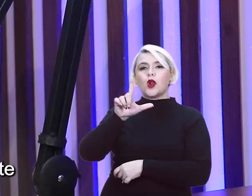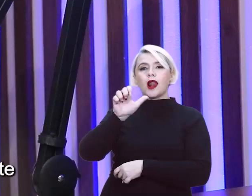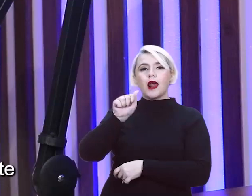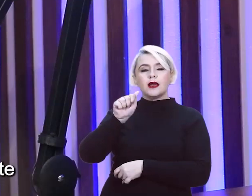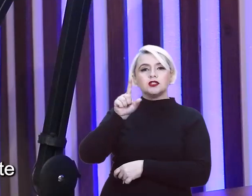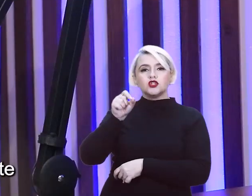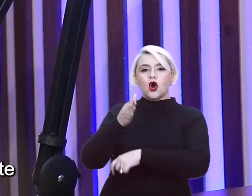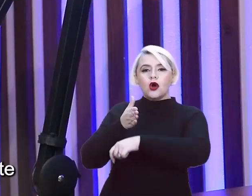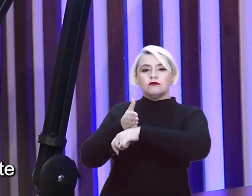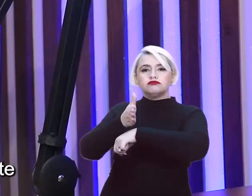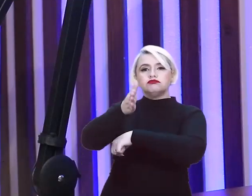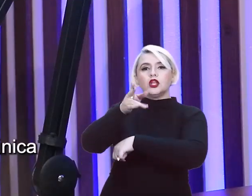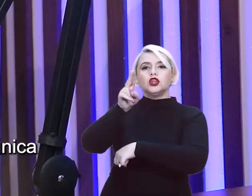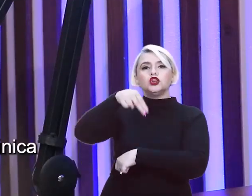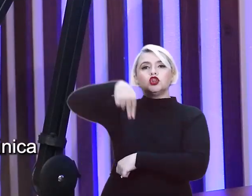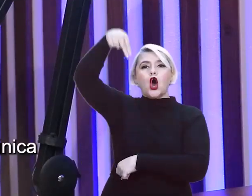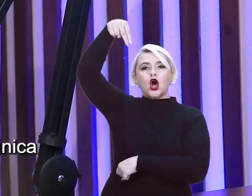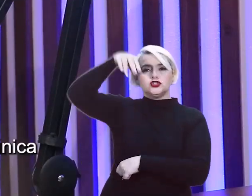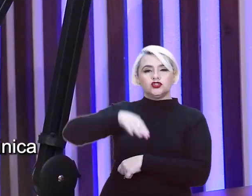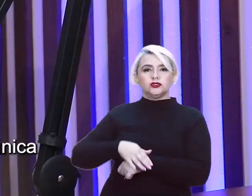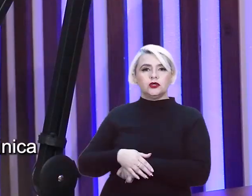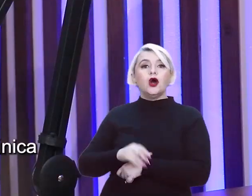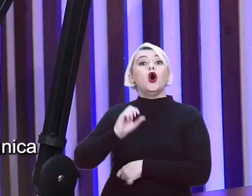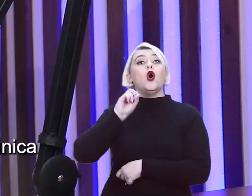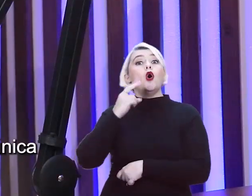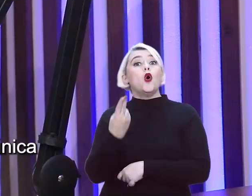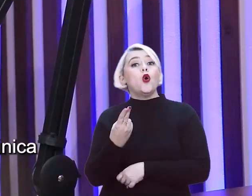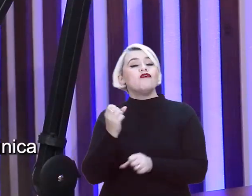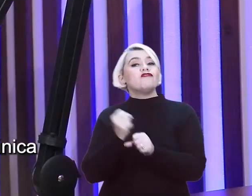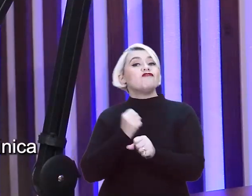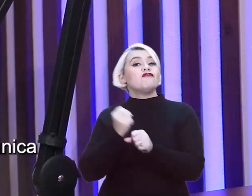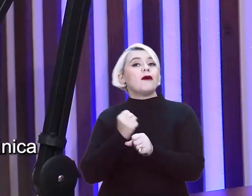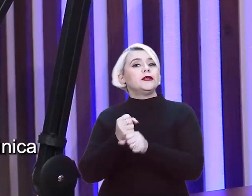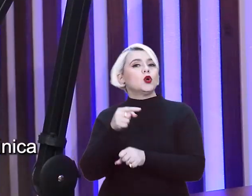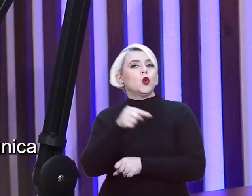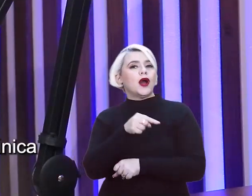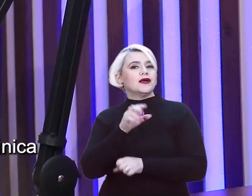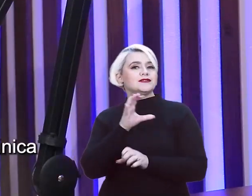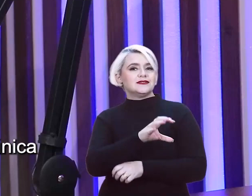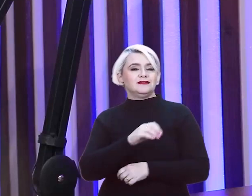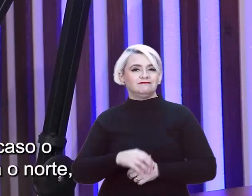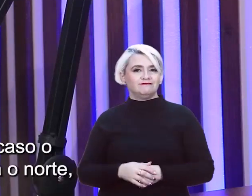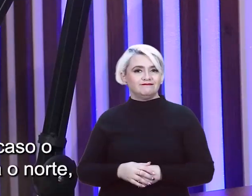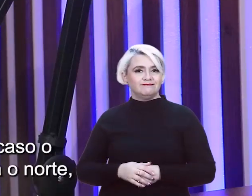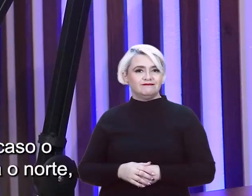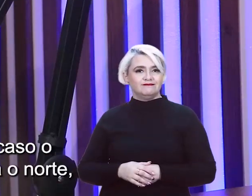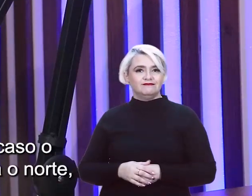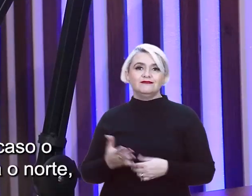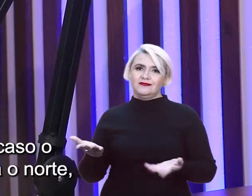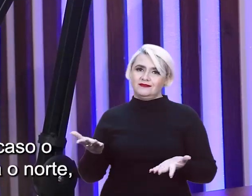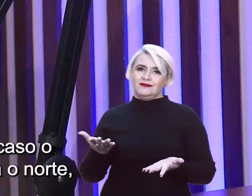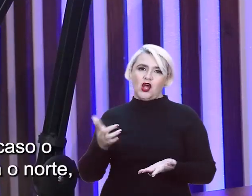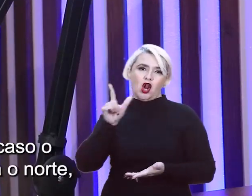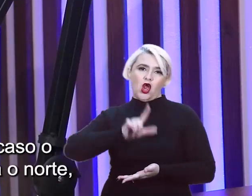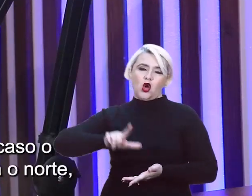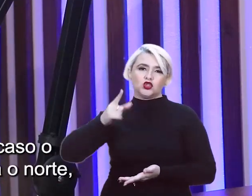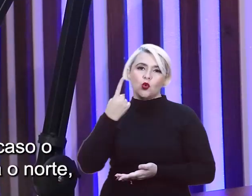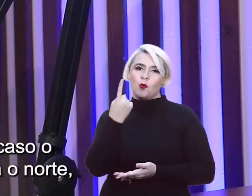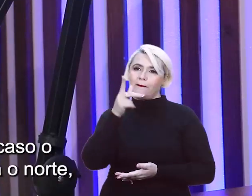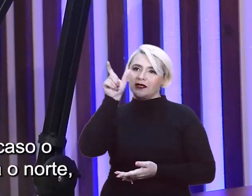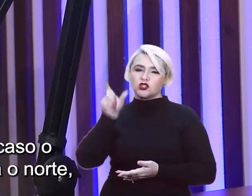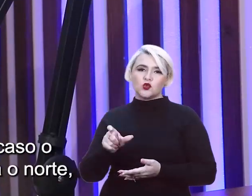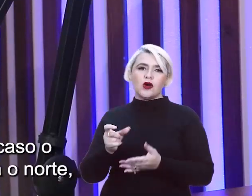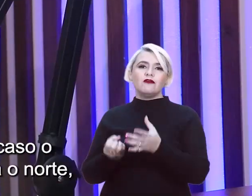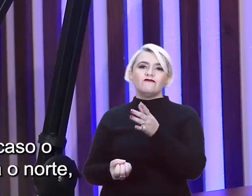ela só aponta para o norte ou a fabricaram com essa função única de apontar para o norte? É óbvio que alguém fabricou, no